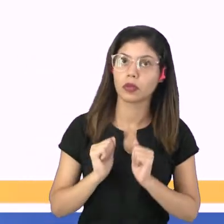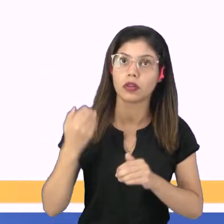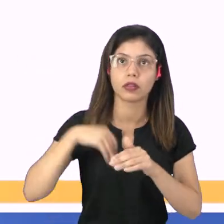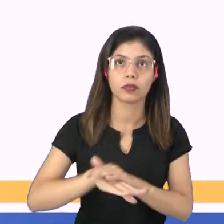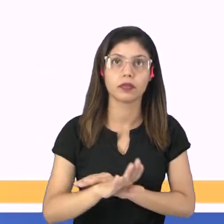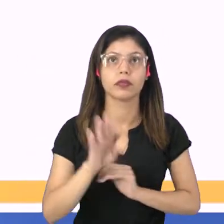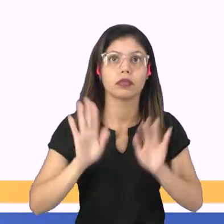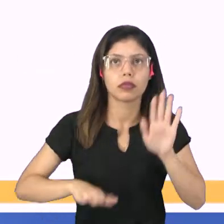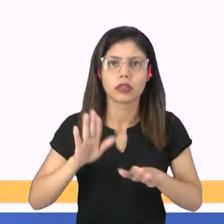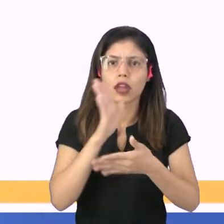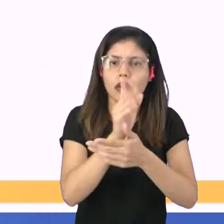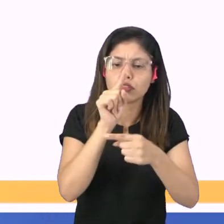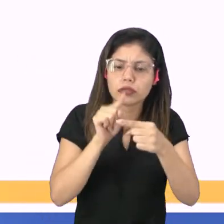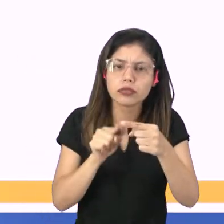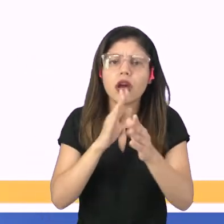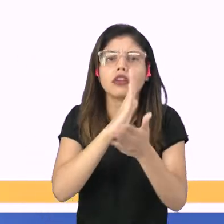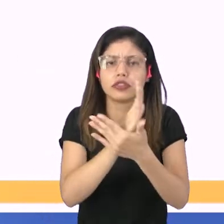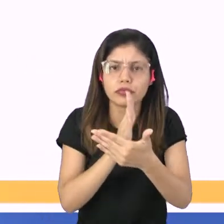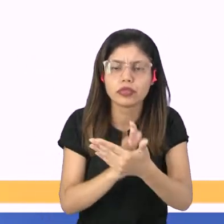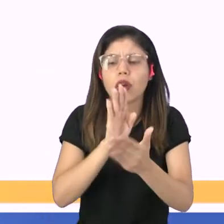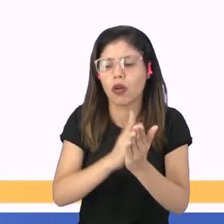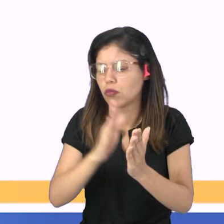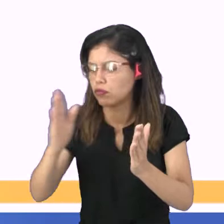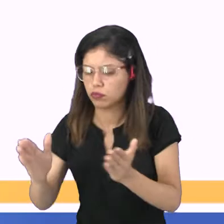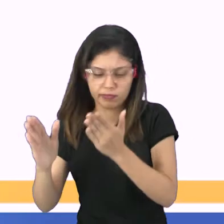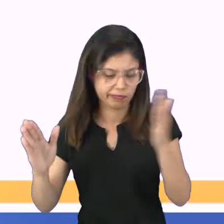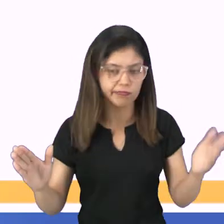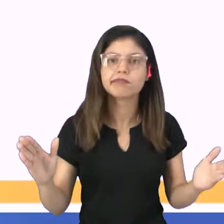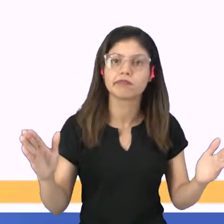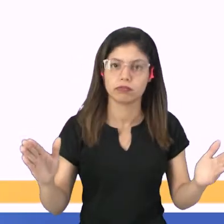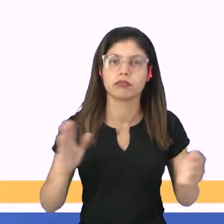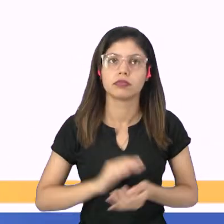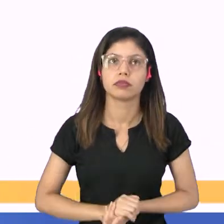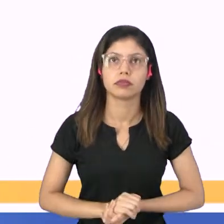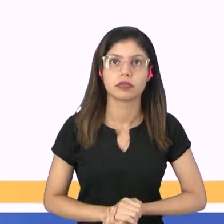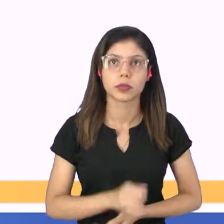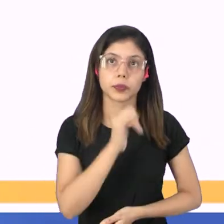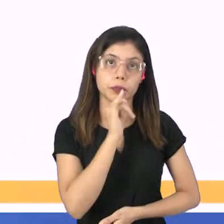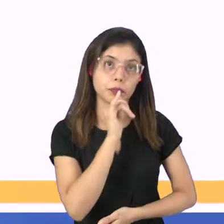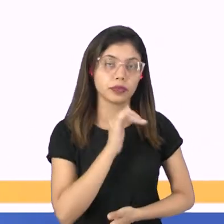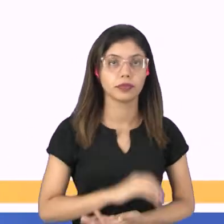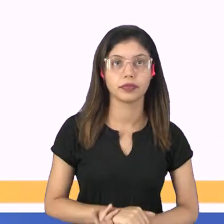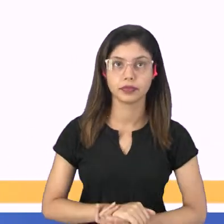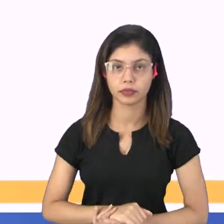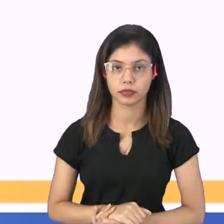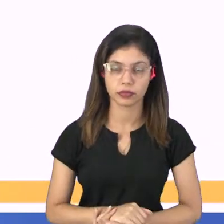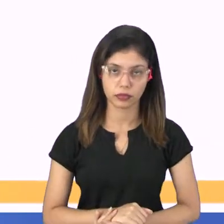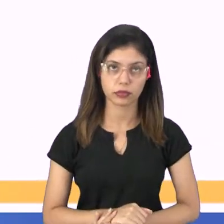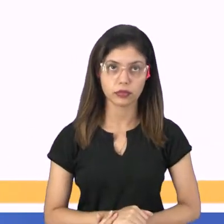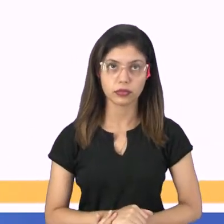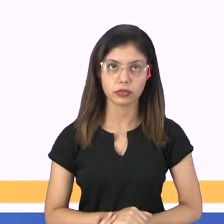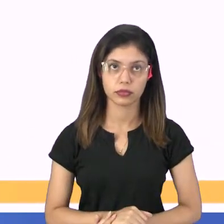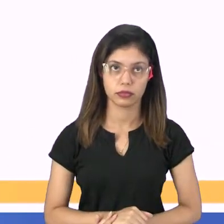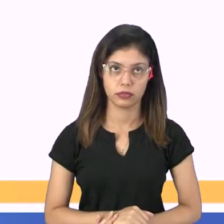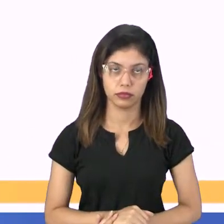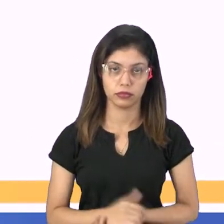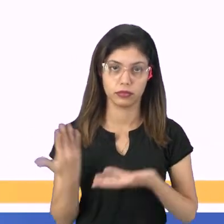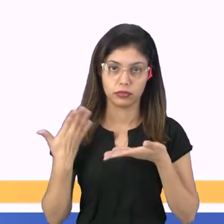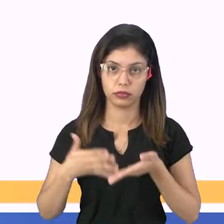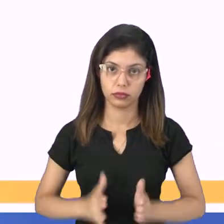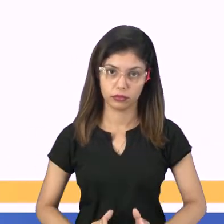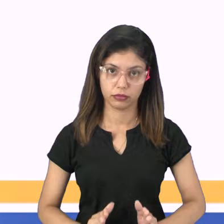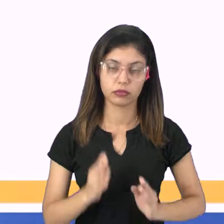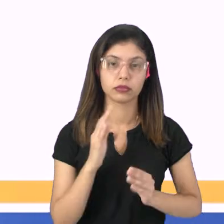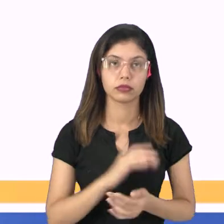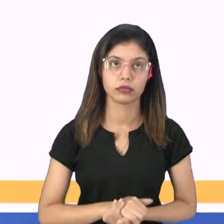pessoa. Então, você pode incluir seções para dividir o texto em partes, por exemplo, tá? Então, a gente vai ver